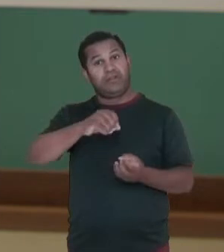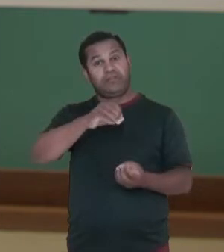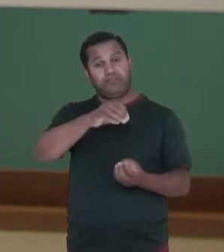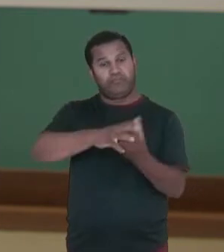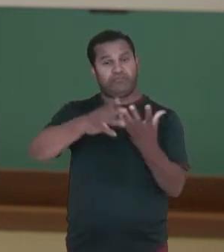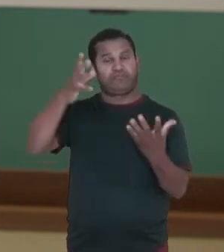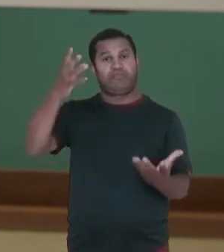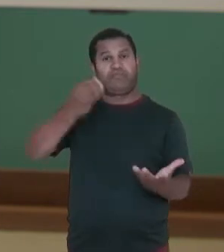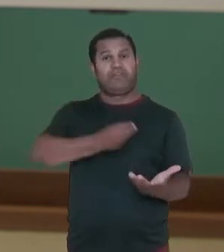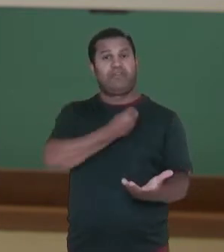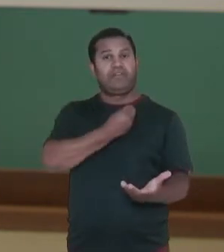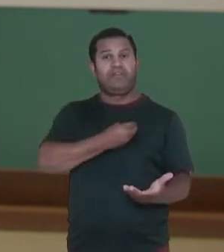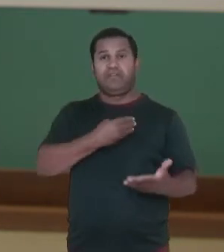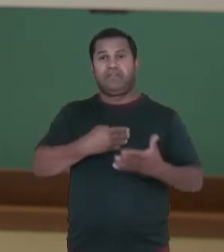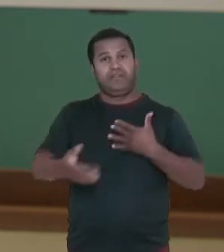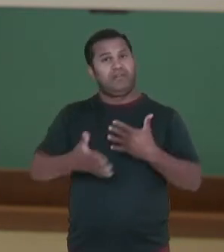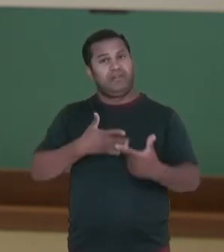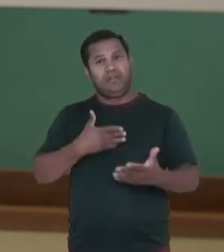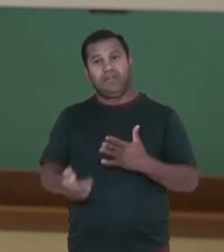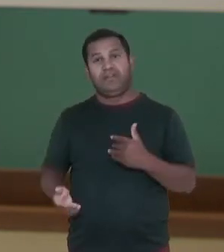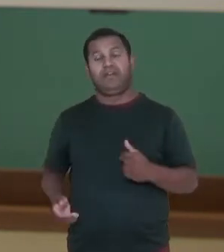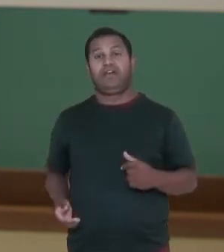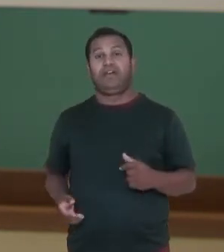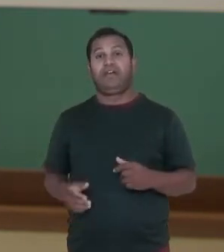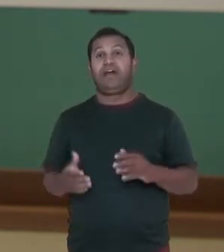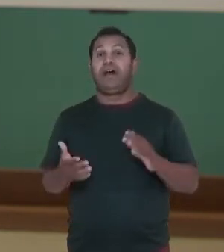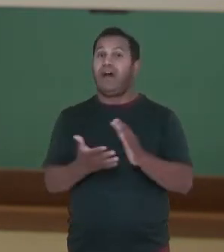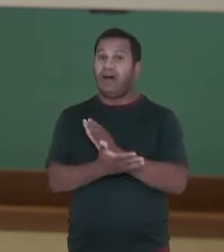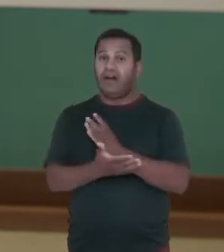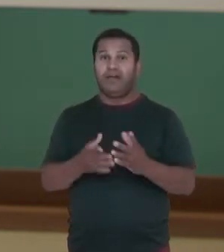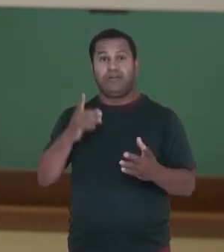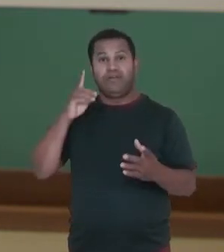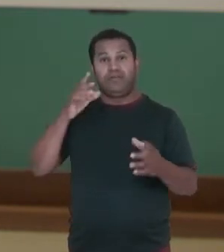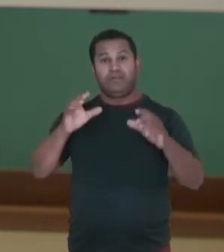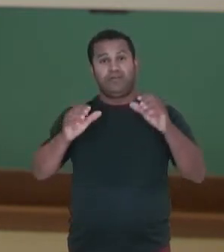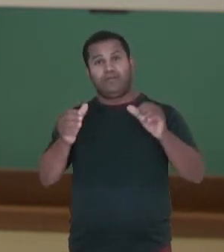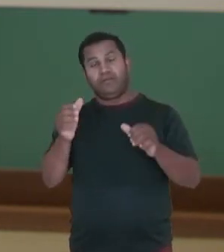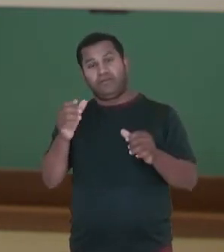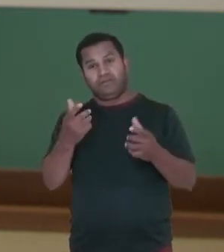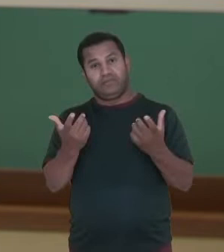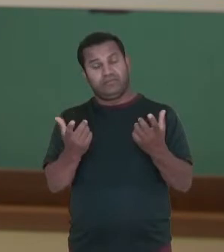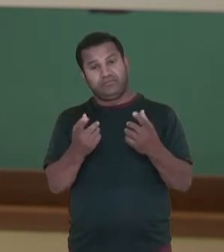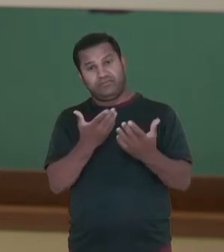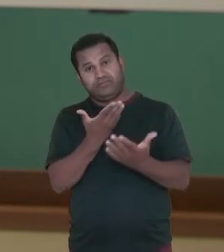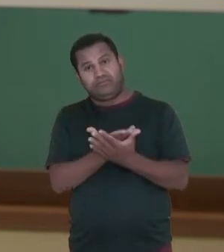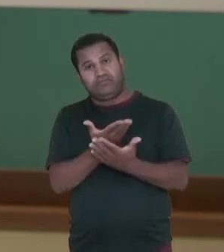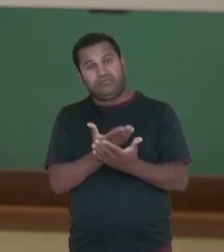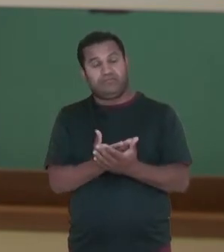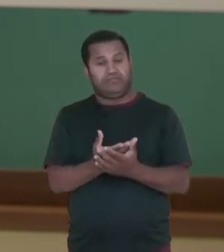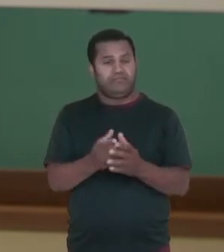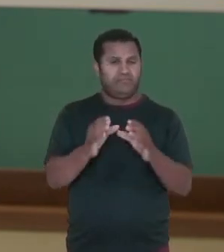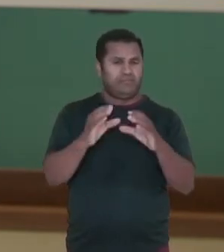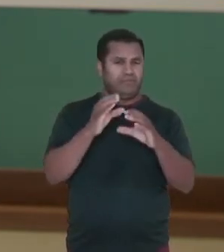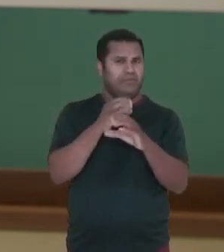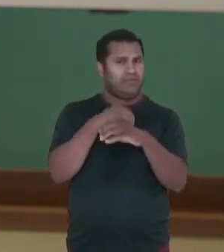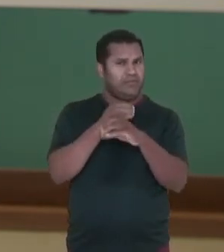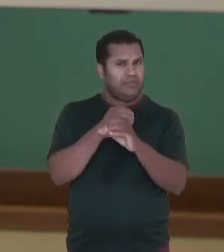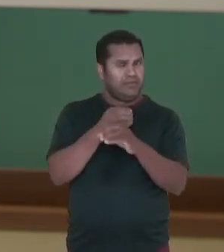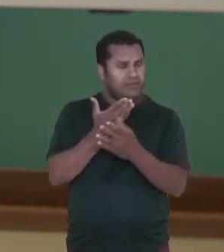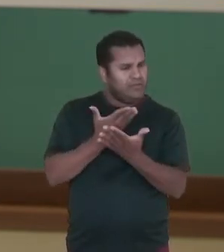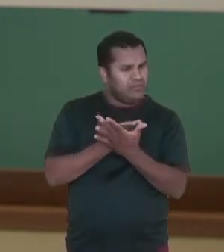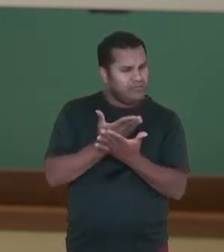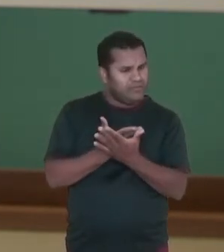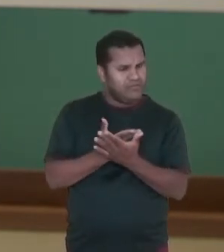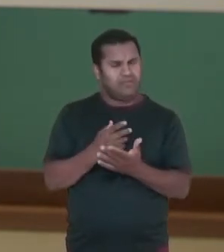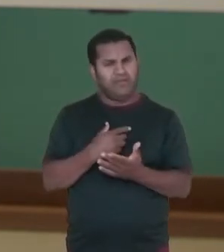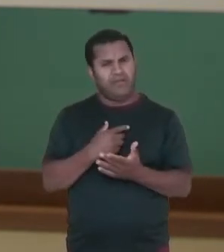vontade ou aquilo que aqueles cientistas acreditam, né? Então, quando tem um dilema, um conflito, né?